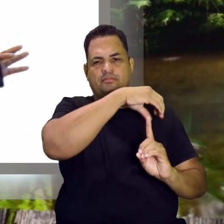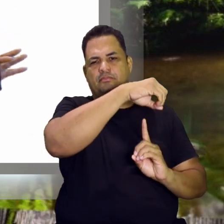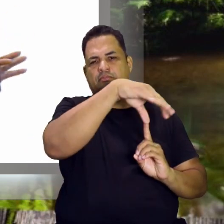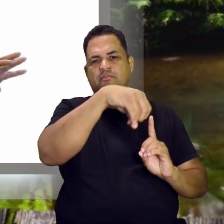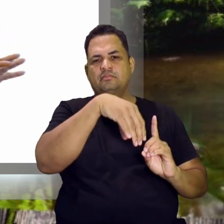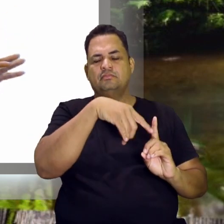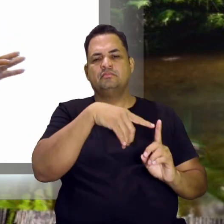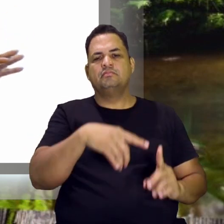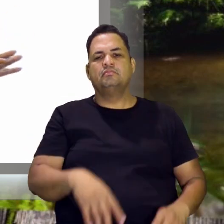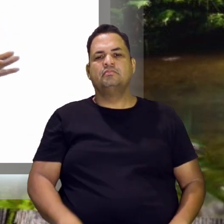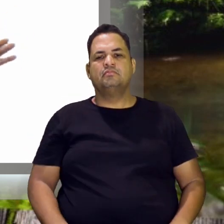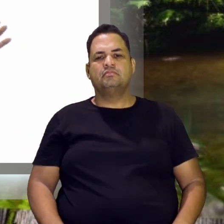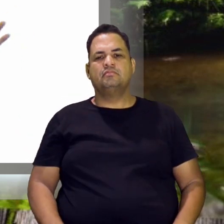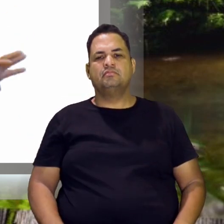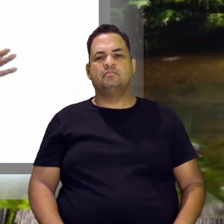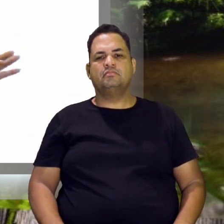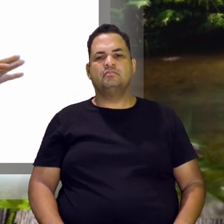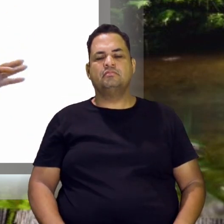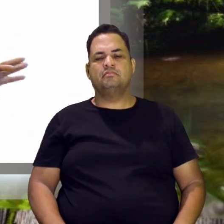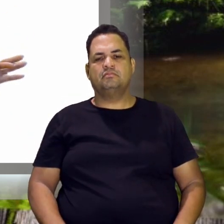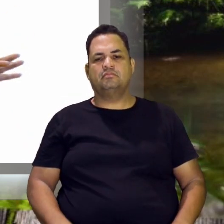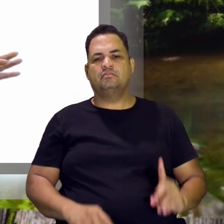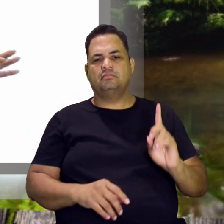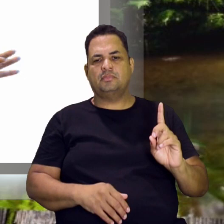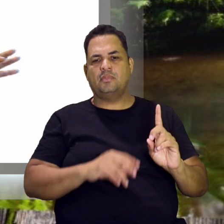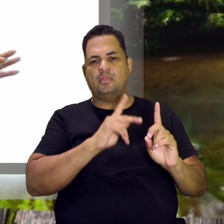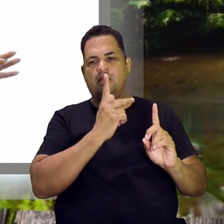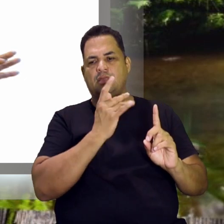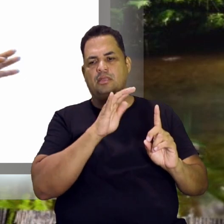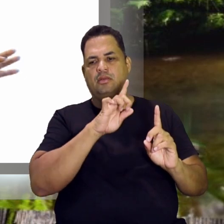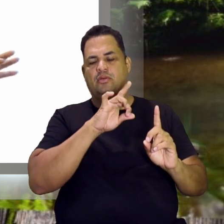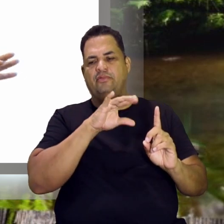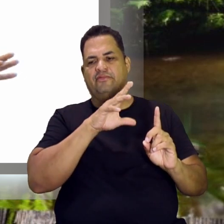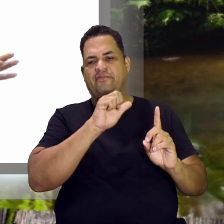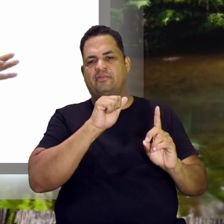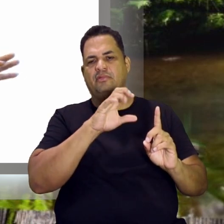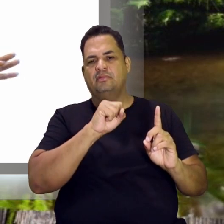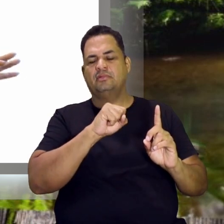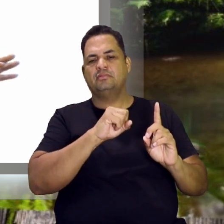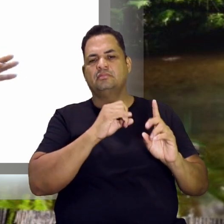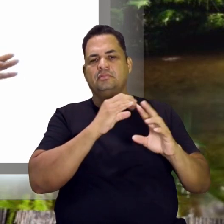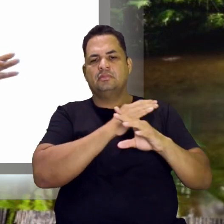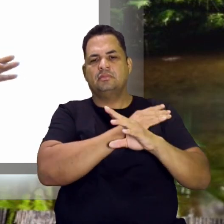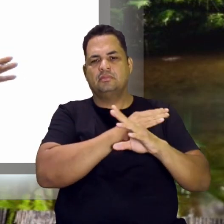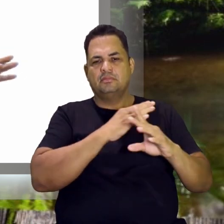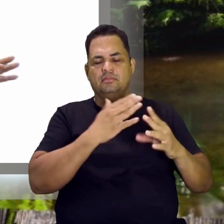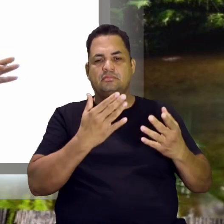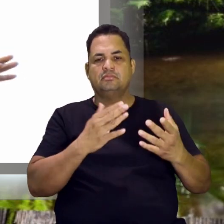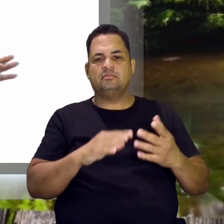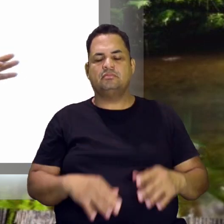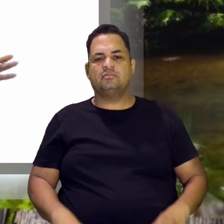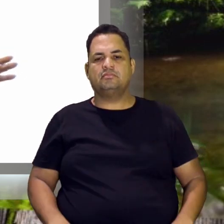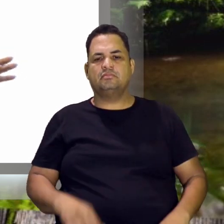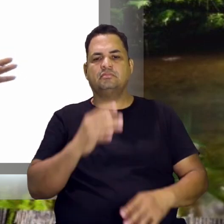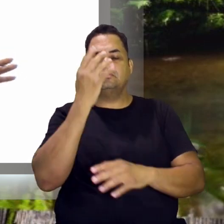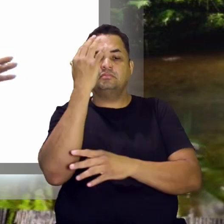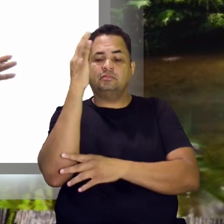fungos, eles são heterótrofos. As algas, as